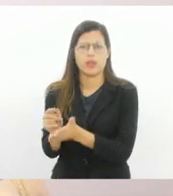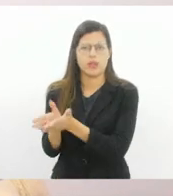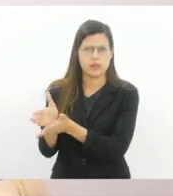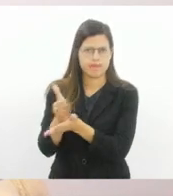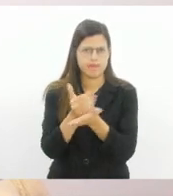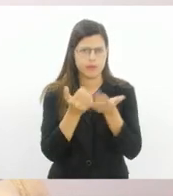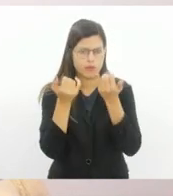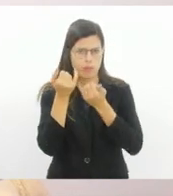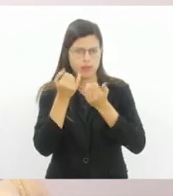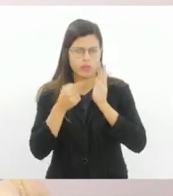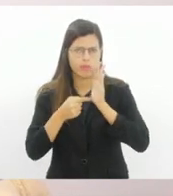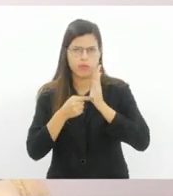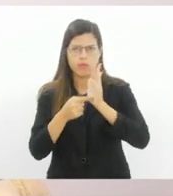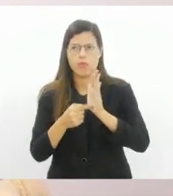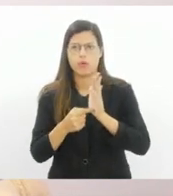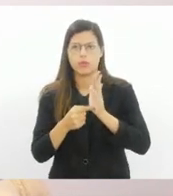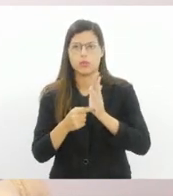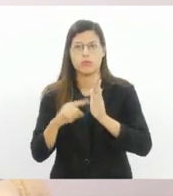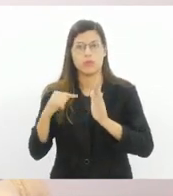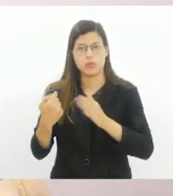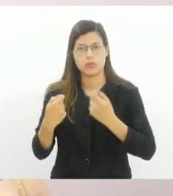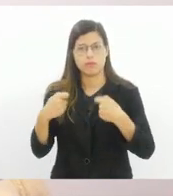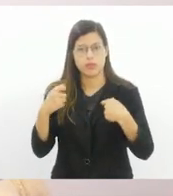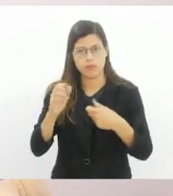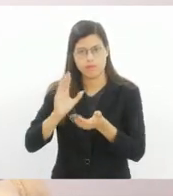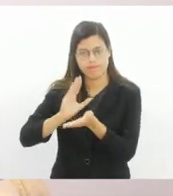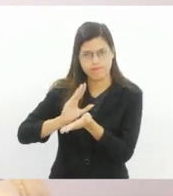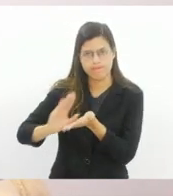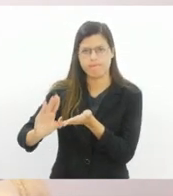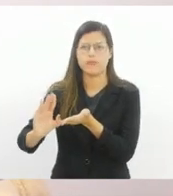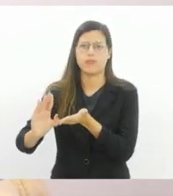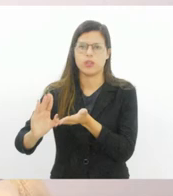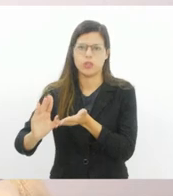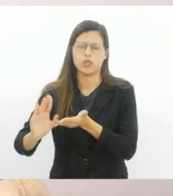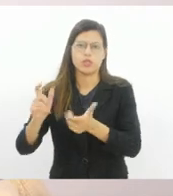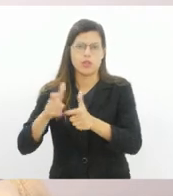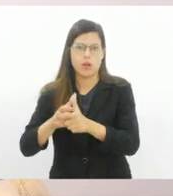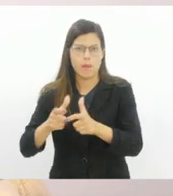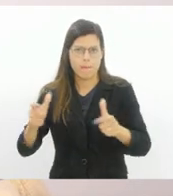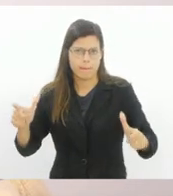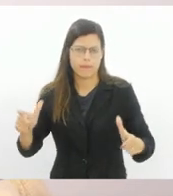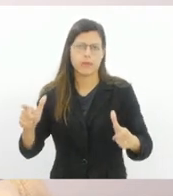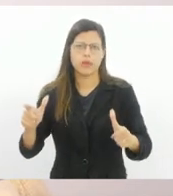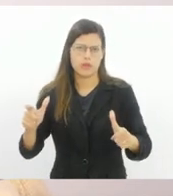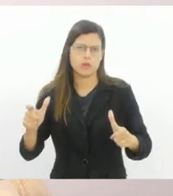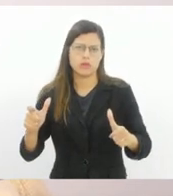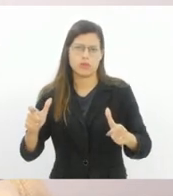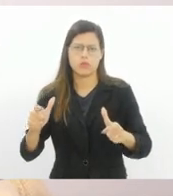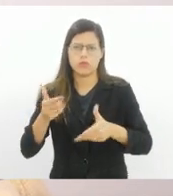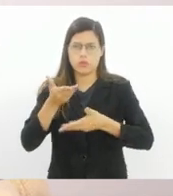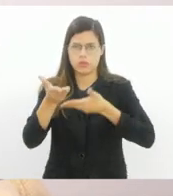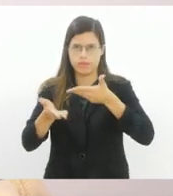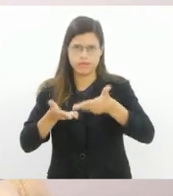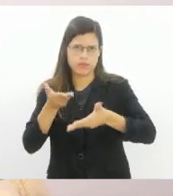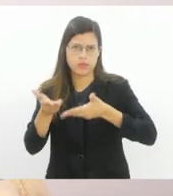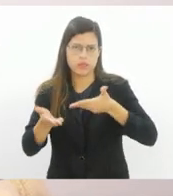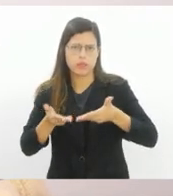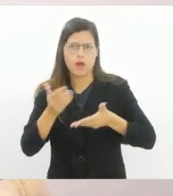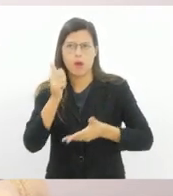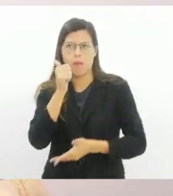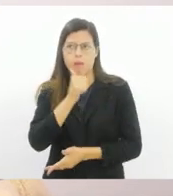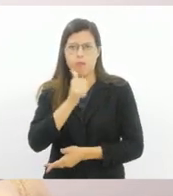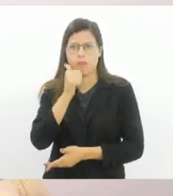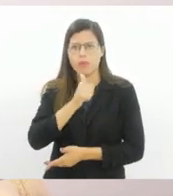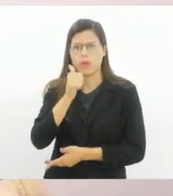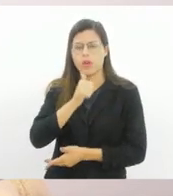para a gente, Rejane? Que a gente precisa investir na ampliação da capilaridade dos serviços de atendimento às mulheres em